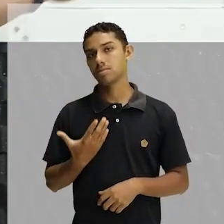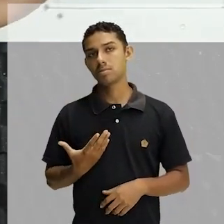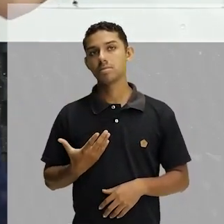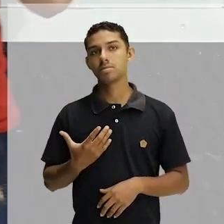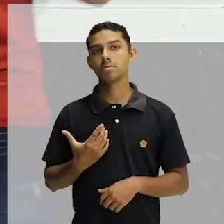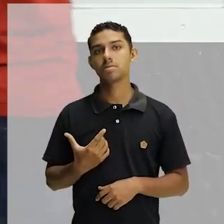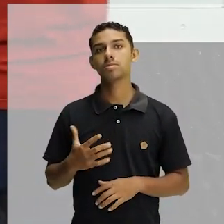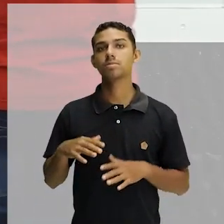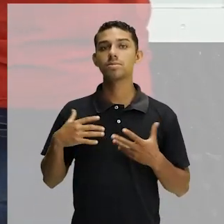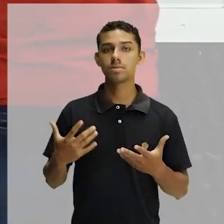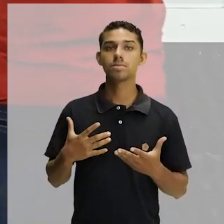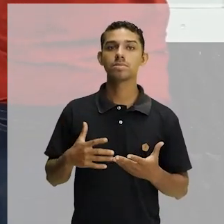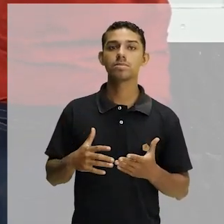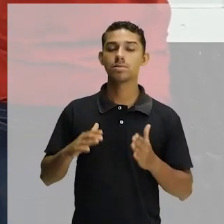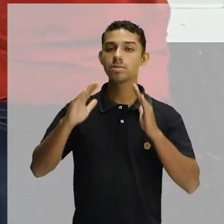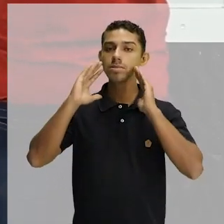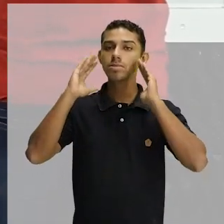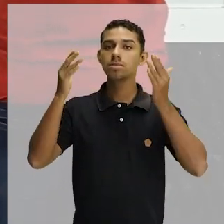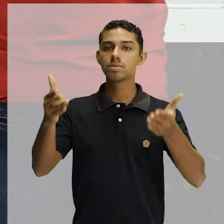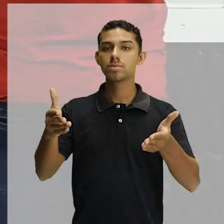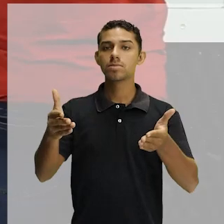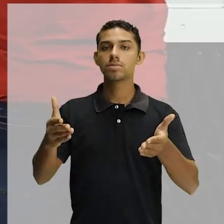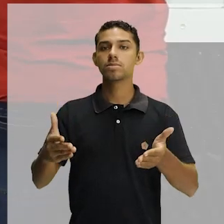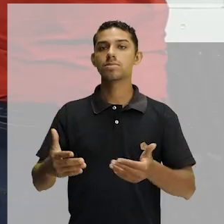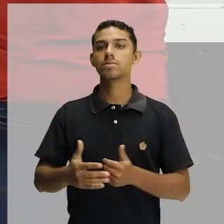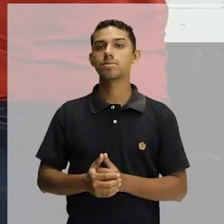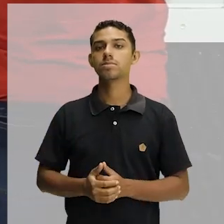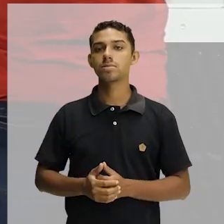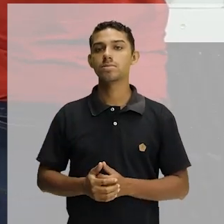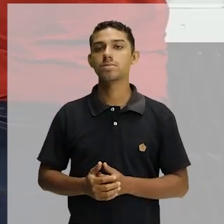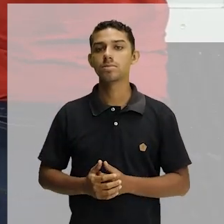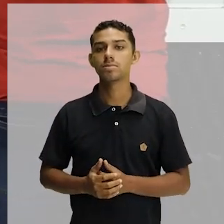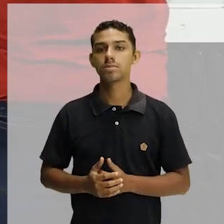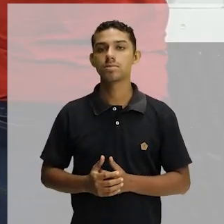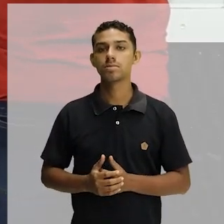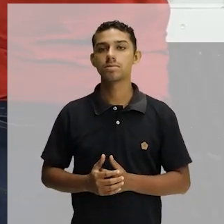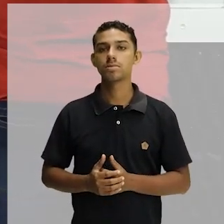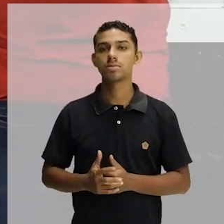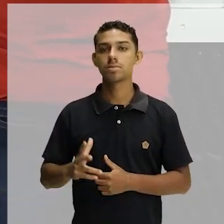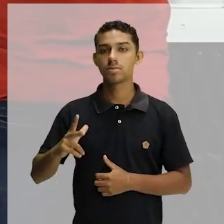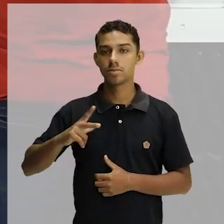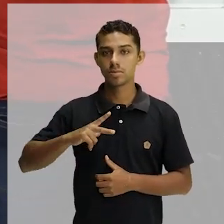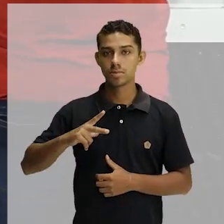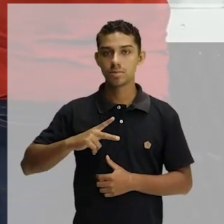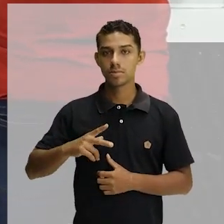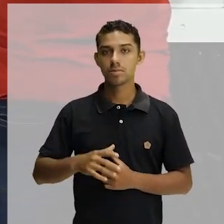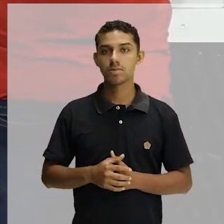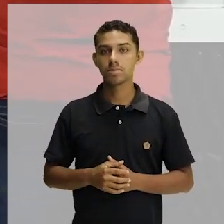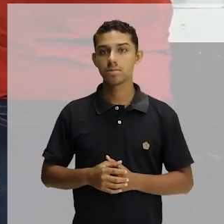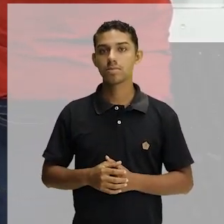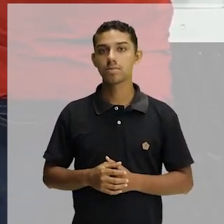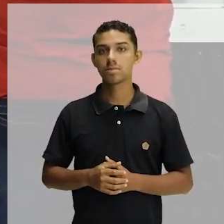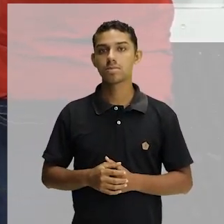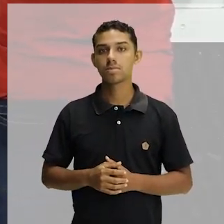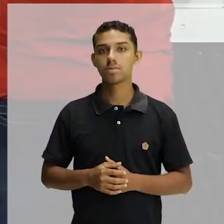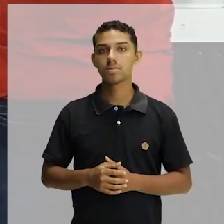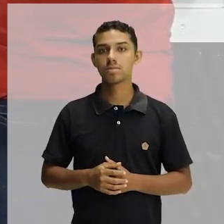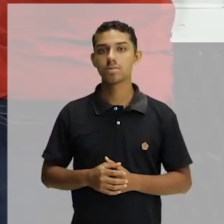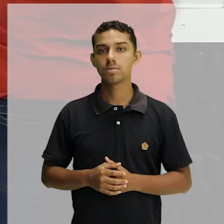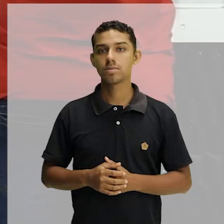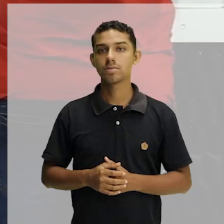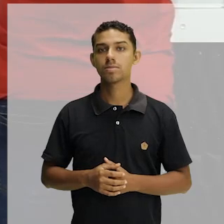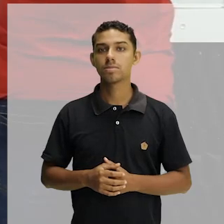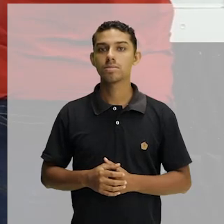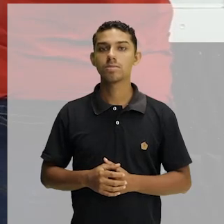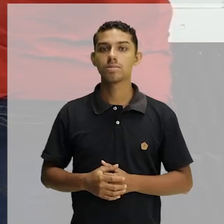está direcionada à propriedade privada. Olha aqui, eu tenho o elemento